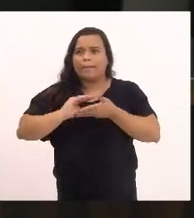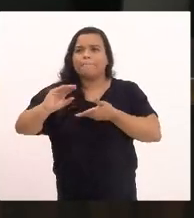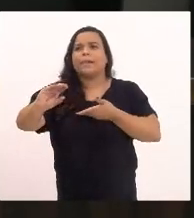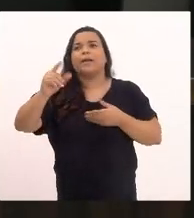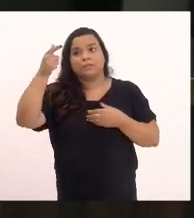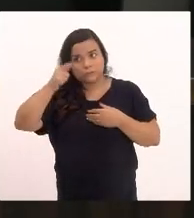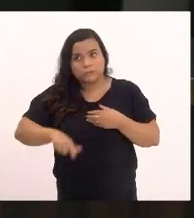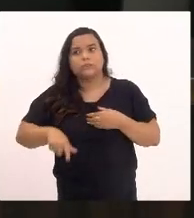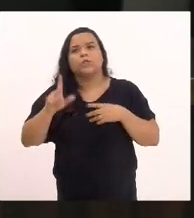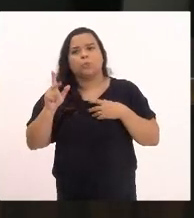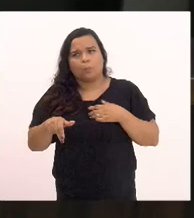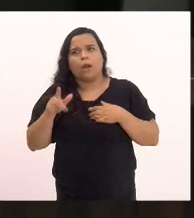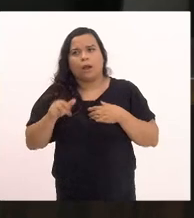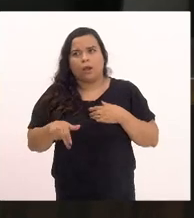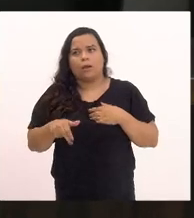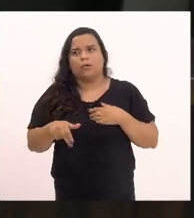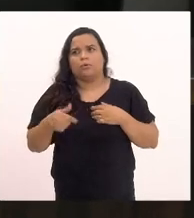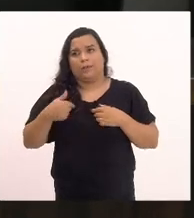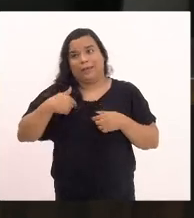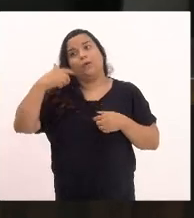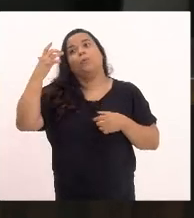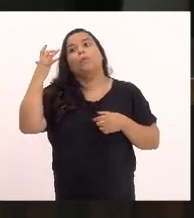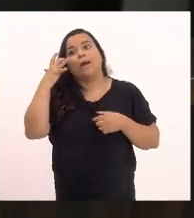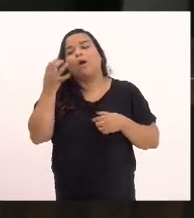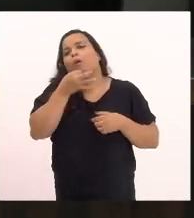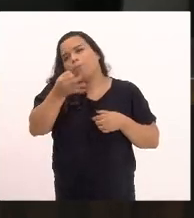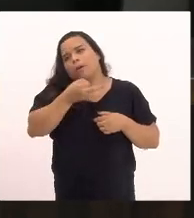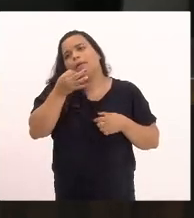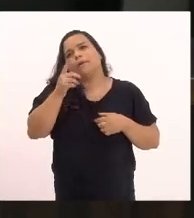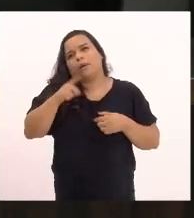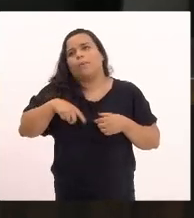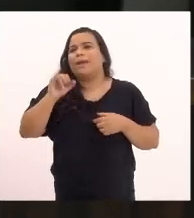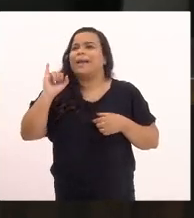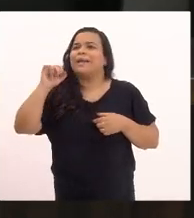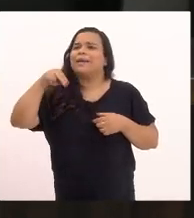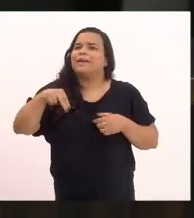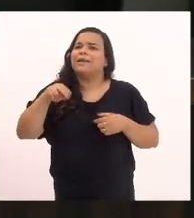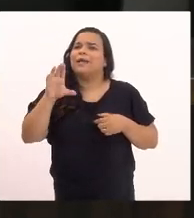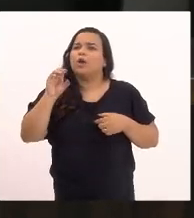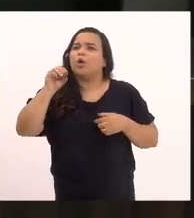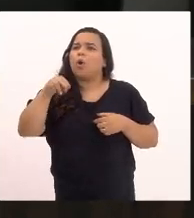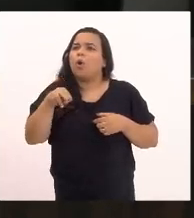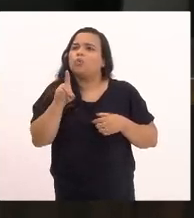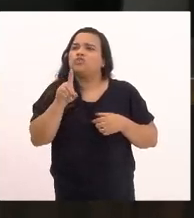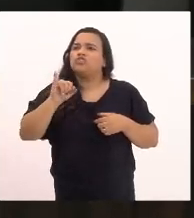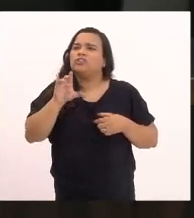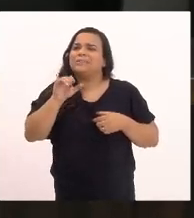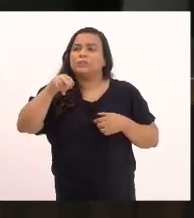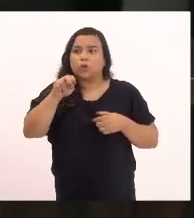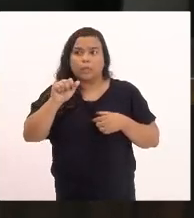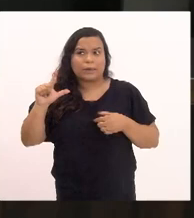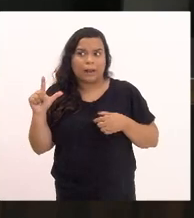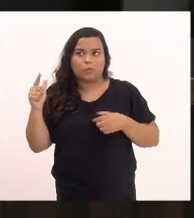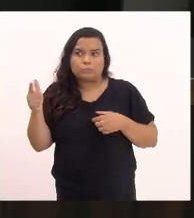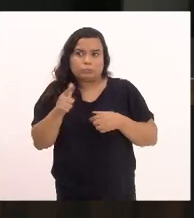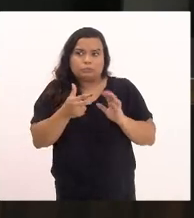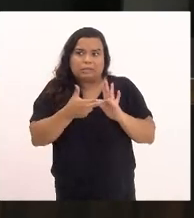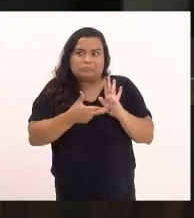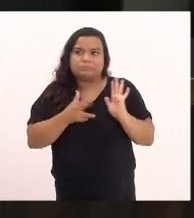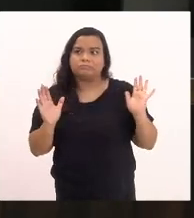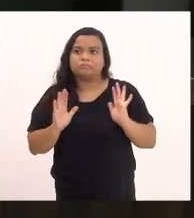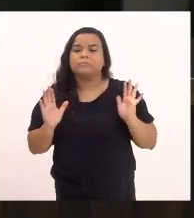eu entendo que o fundo é incondicional. Porque o fundo, nós não temos arrecadação, nós temos